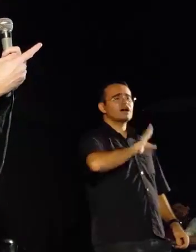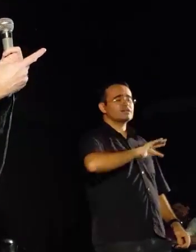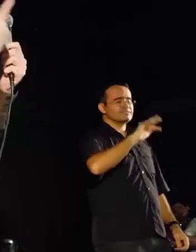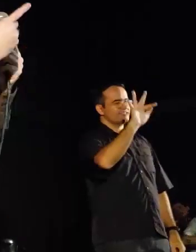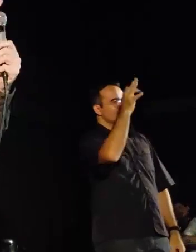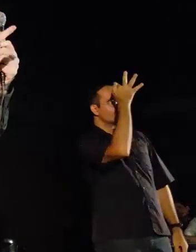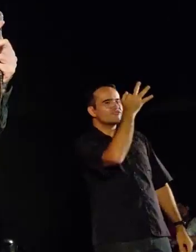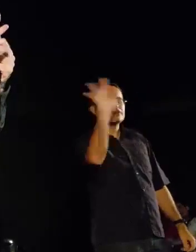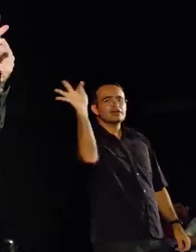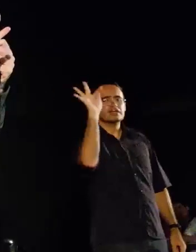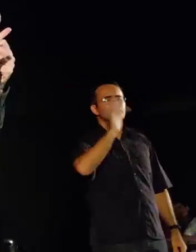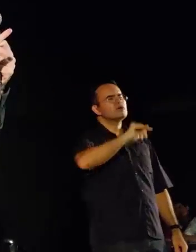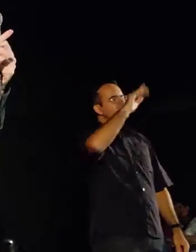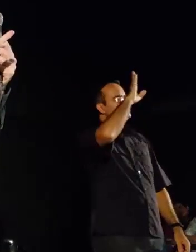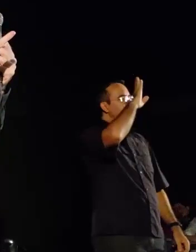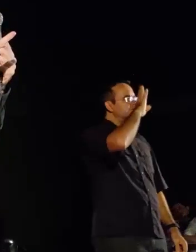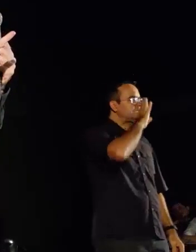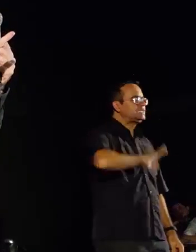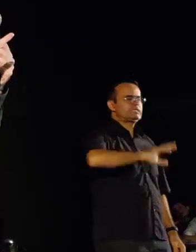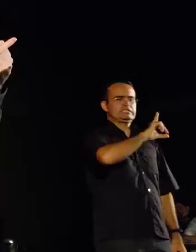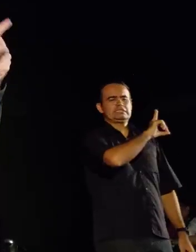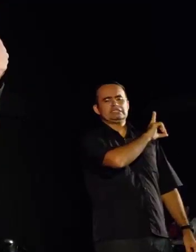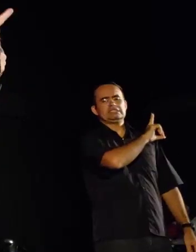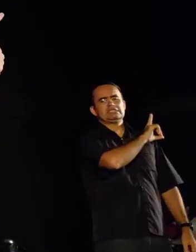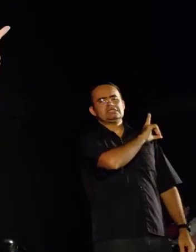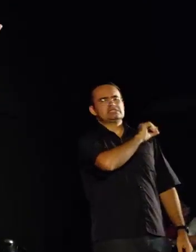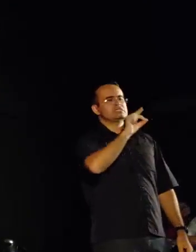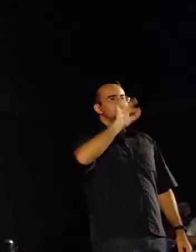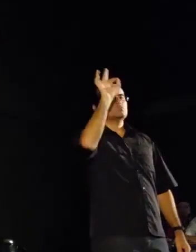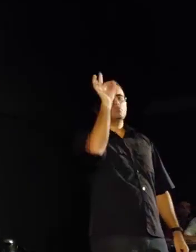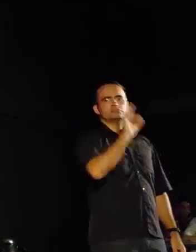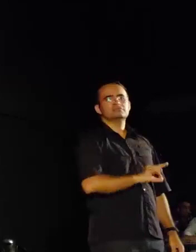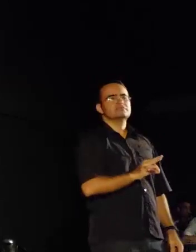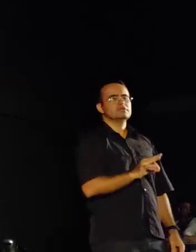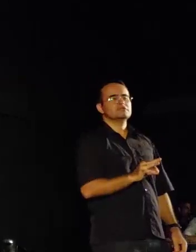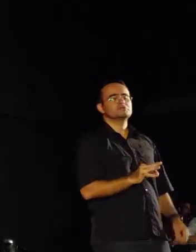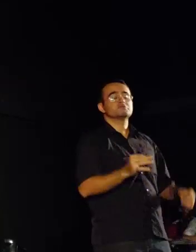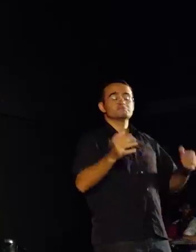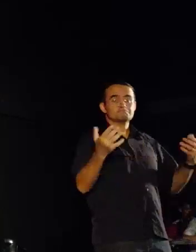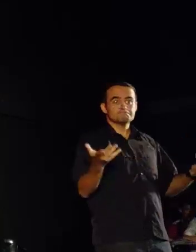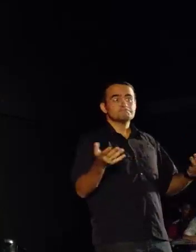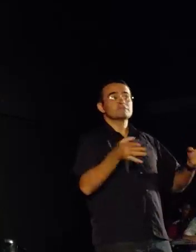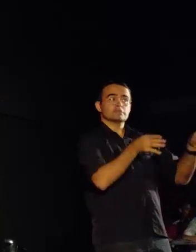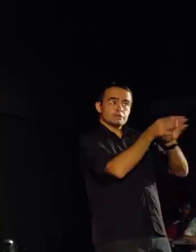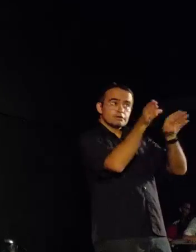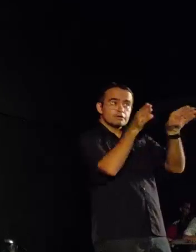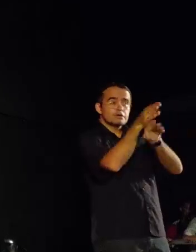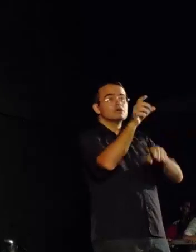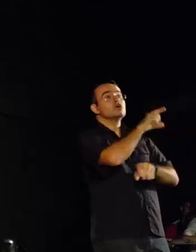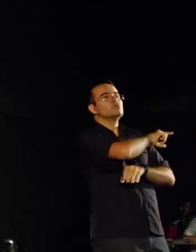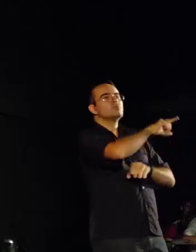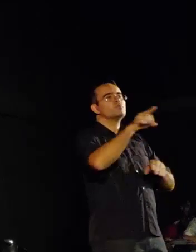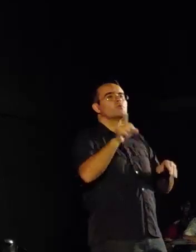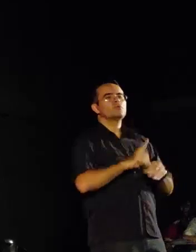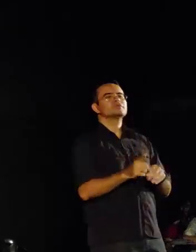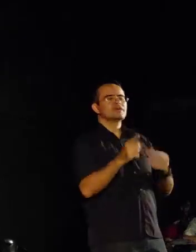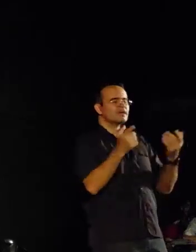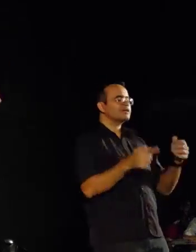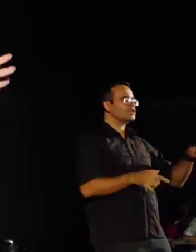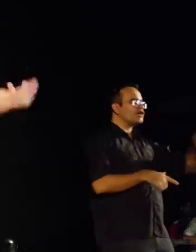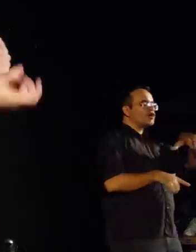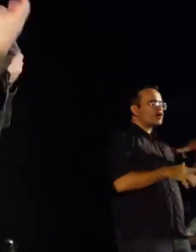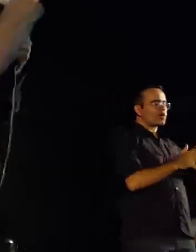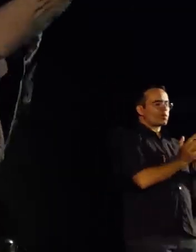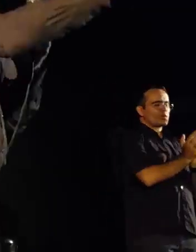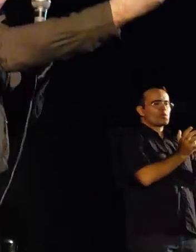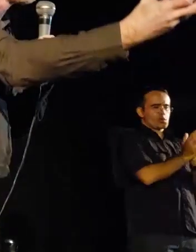gratuitas. Absolutamente gratuitas. Certo? E eu lembraria vocês, porque o discurso liberal consiste em dizer que isso